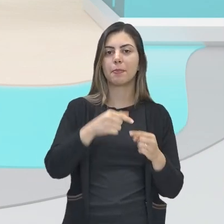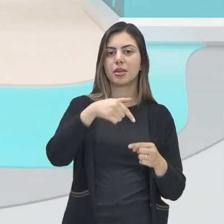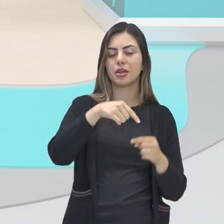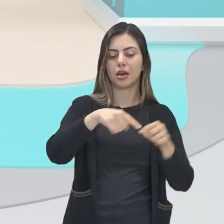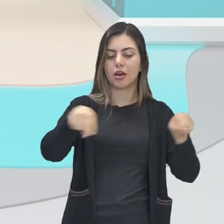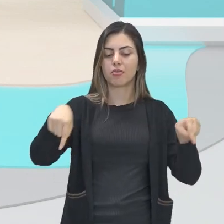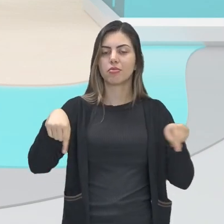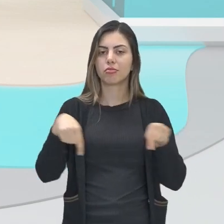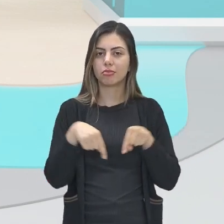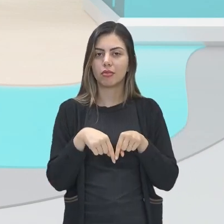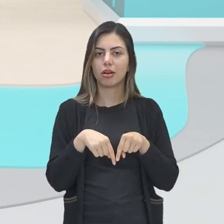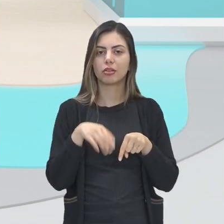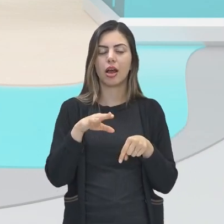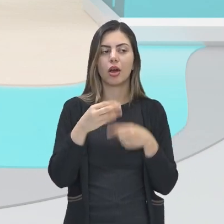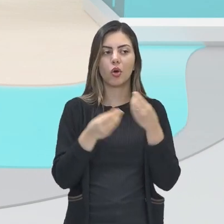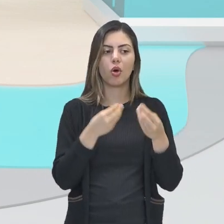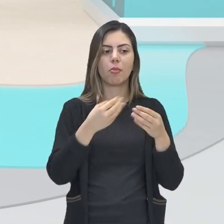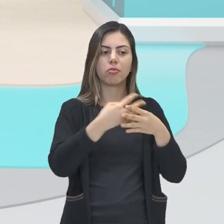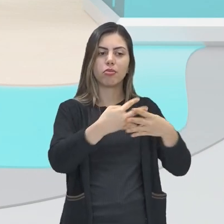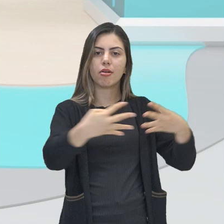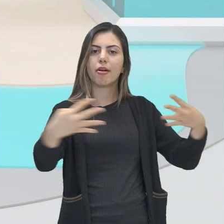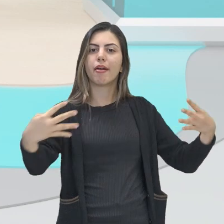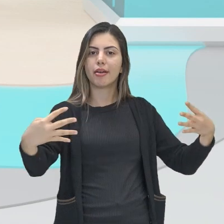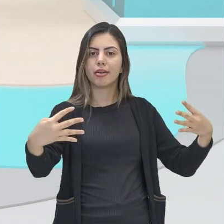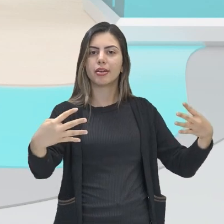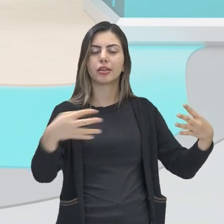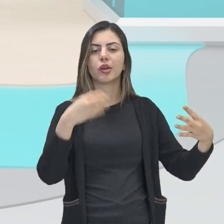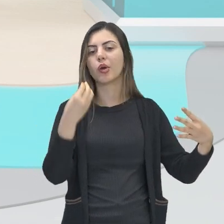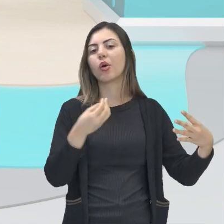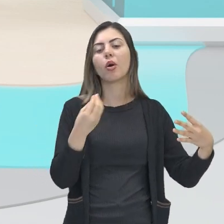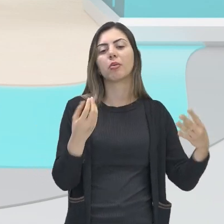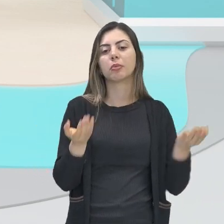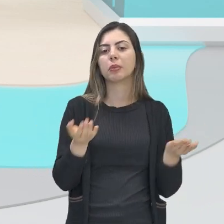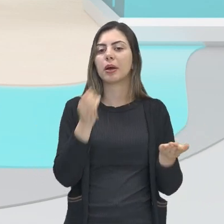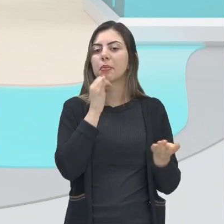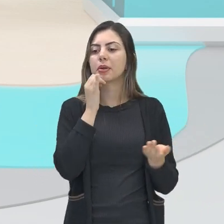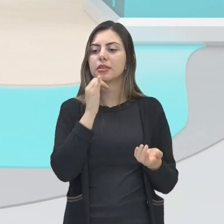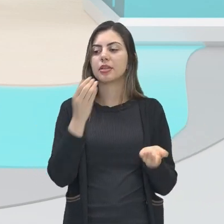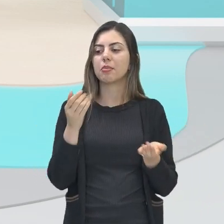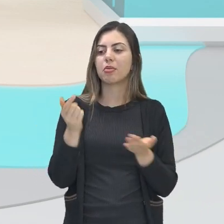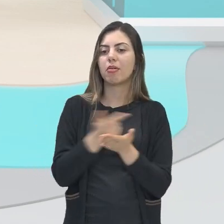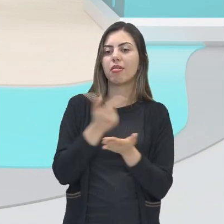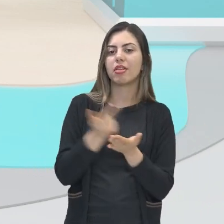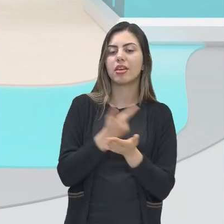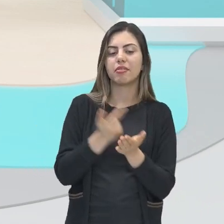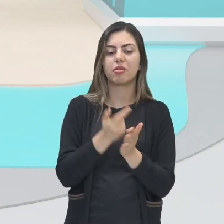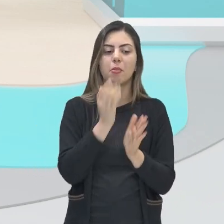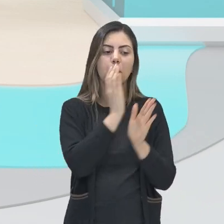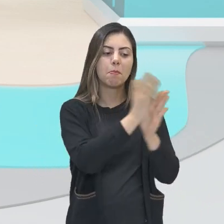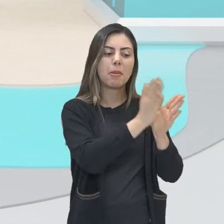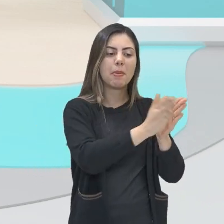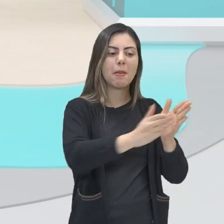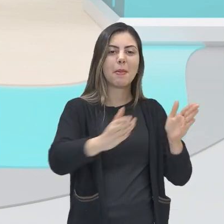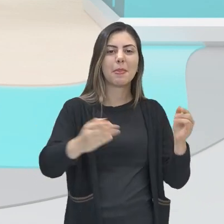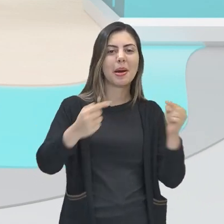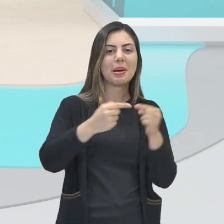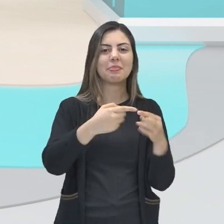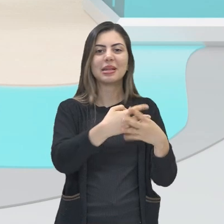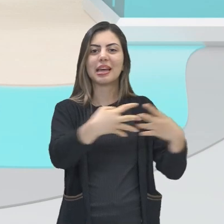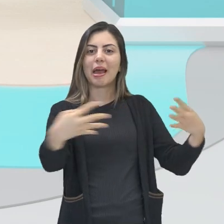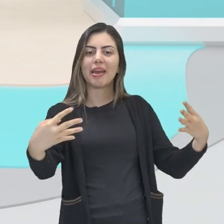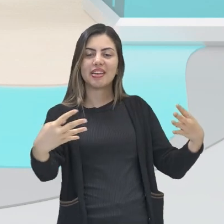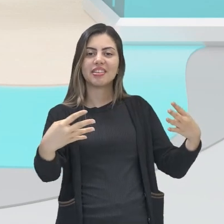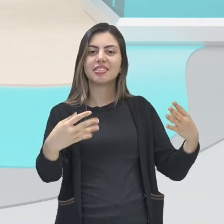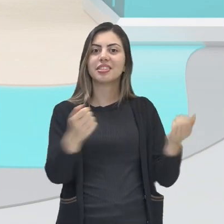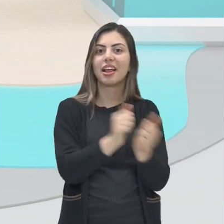Ah, vamos fazer a rede. Como é que a gente faz a rede? Ah, sei lá, pega aí um monte de livro, coloca aqui, enfileirado aqui. Pronto, agora está